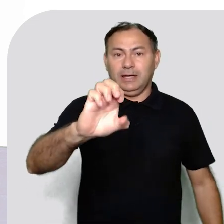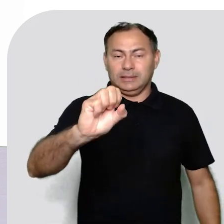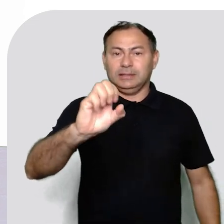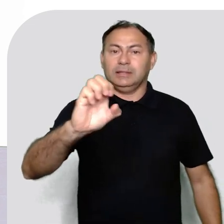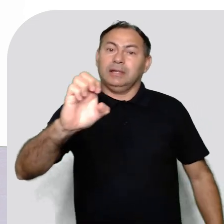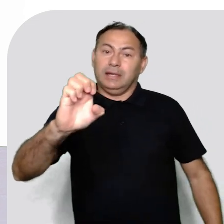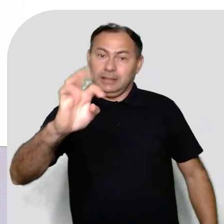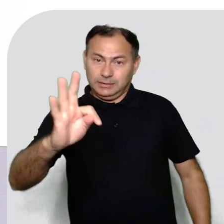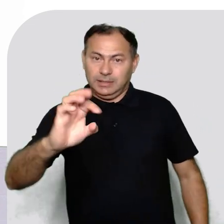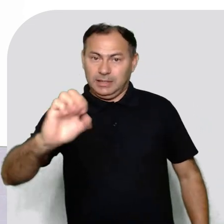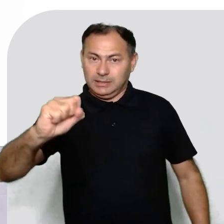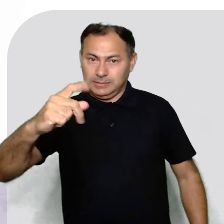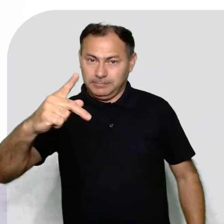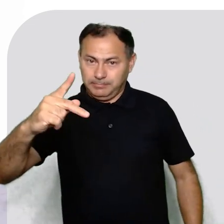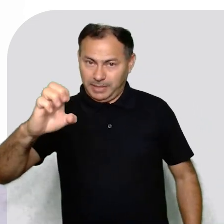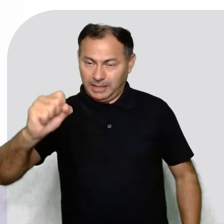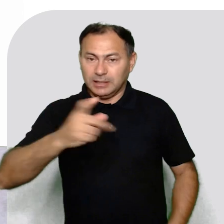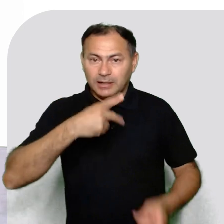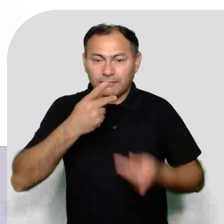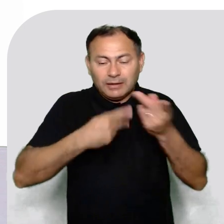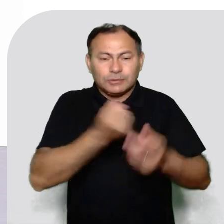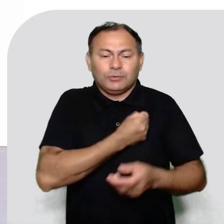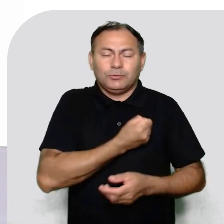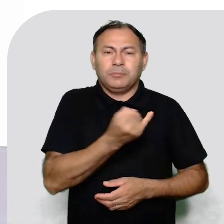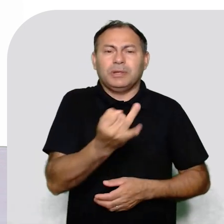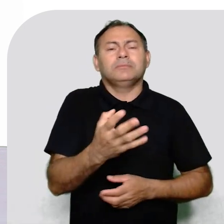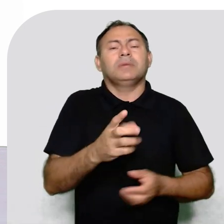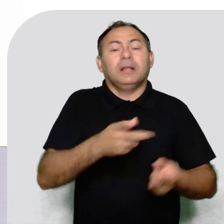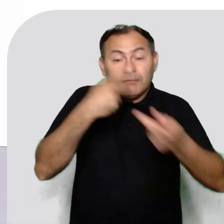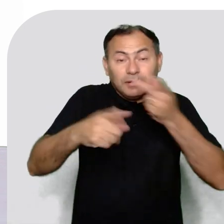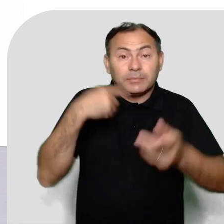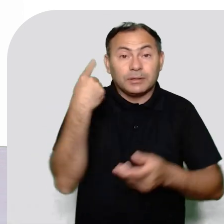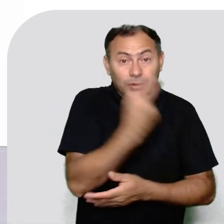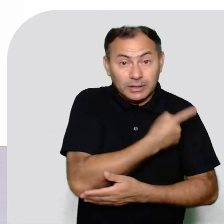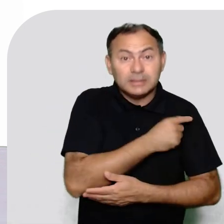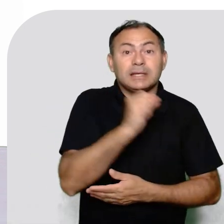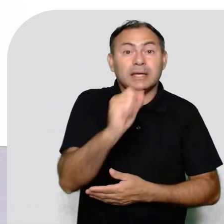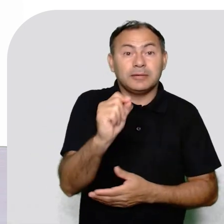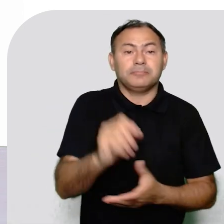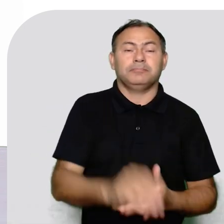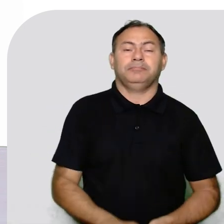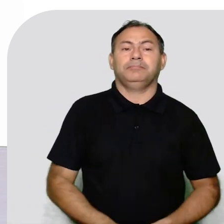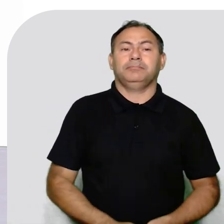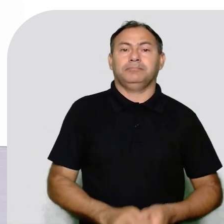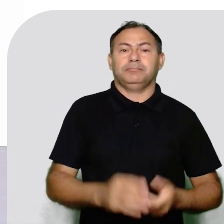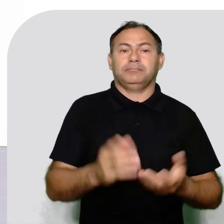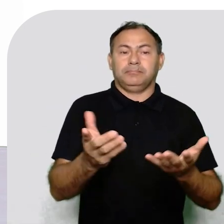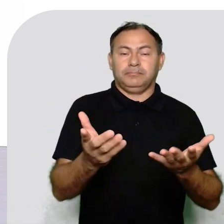números, e ela quer dizer para nós,